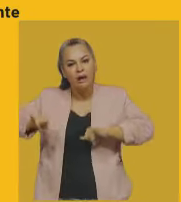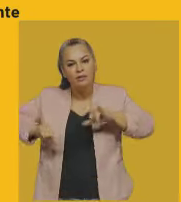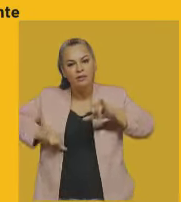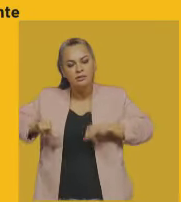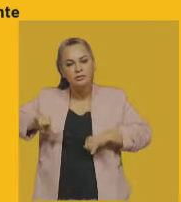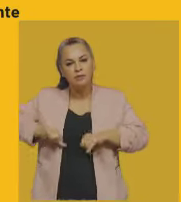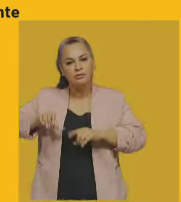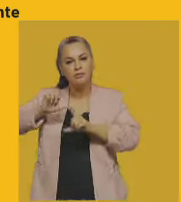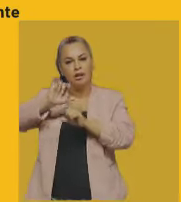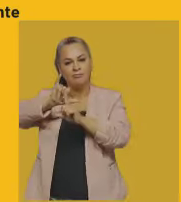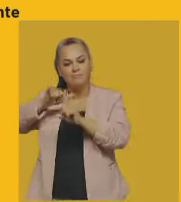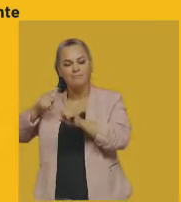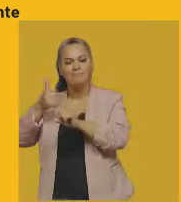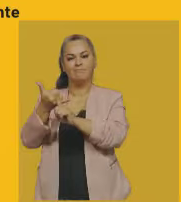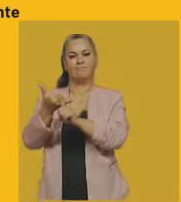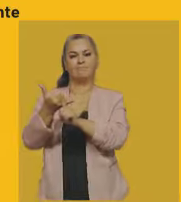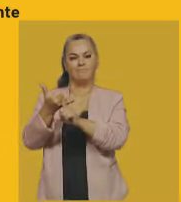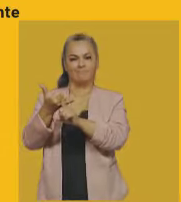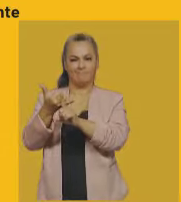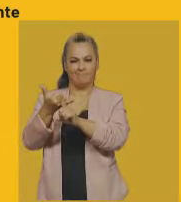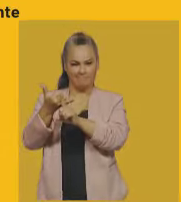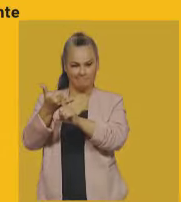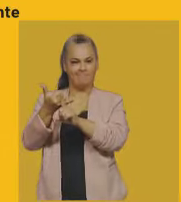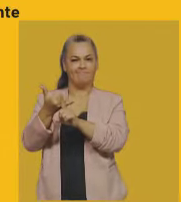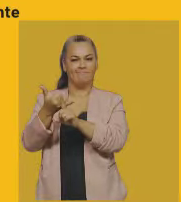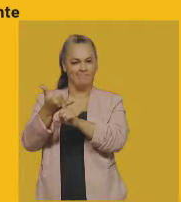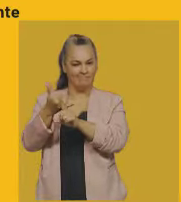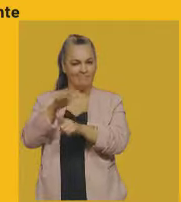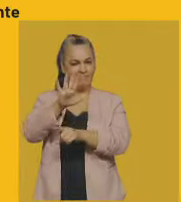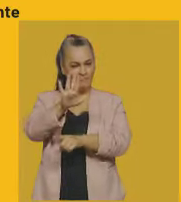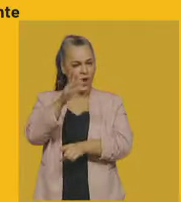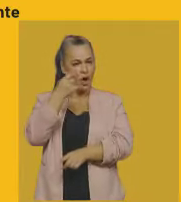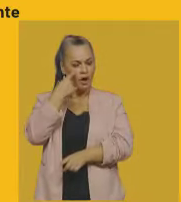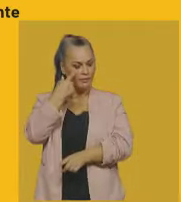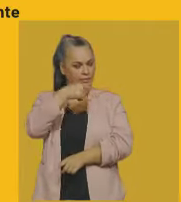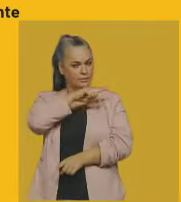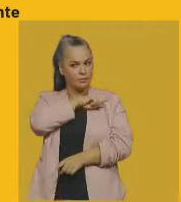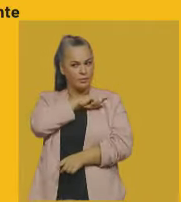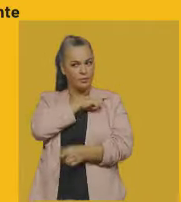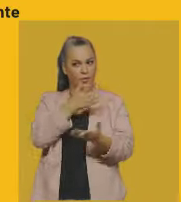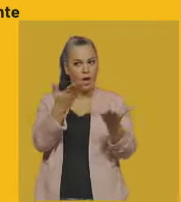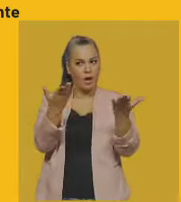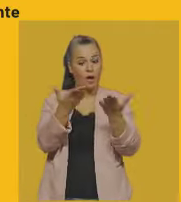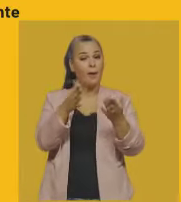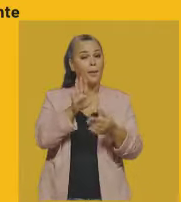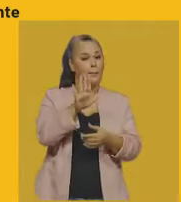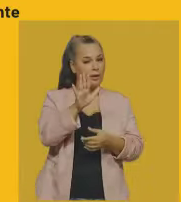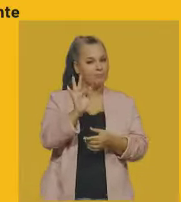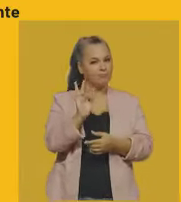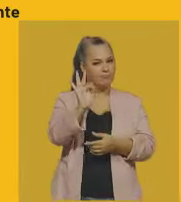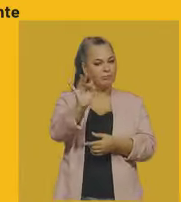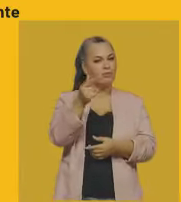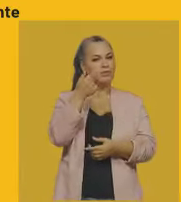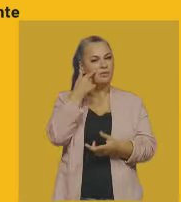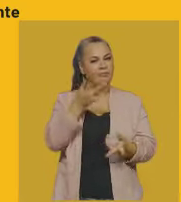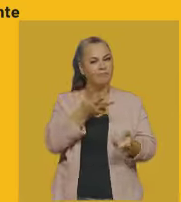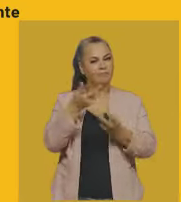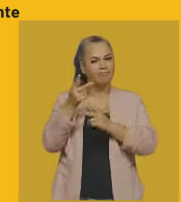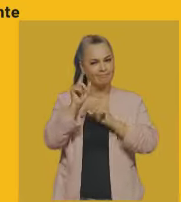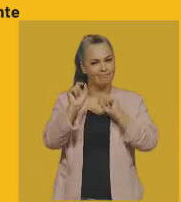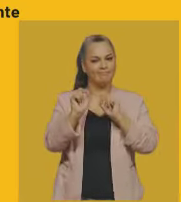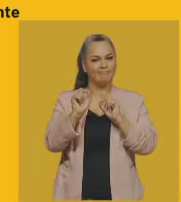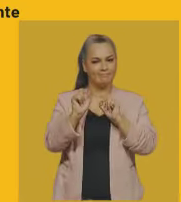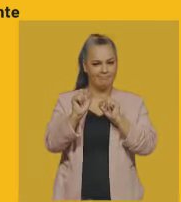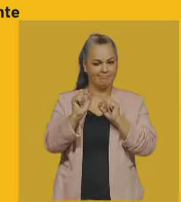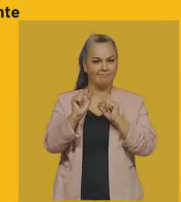ano, você vai ver que depois dos 10 anos, no ensino médio, inclusive, vai ter muito essa questão do bullying, porque o bullying se torna